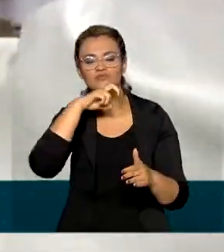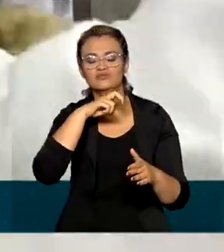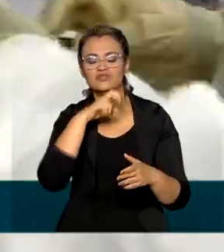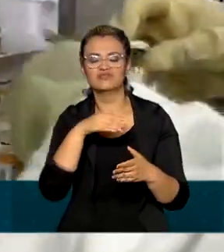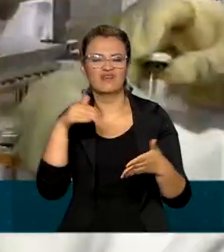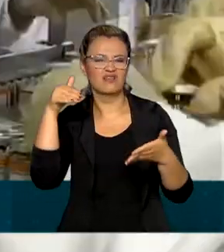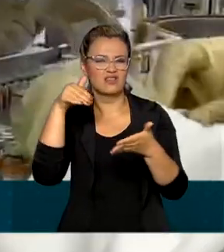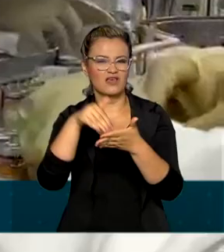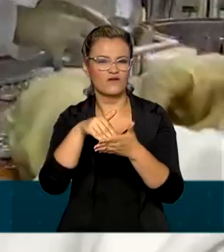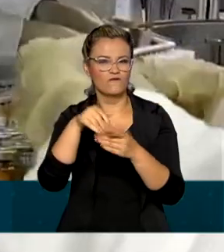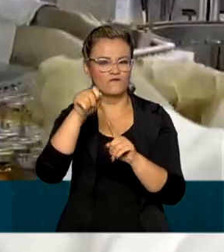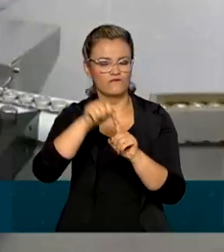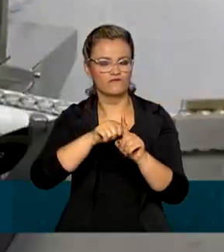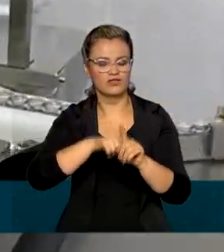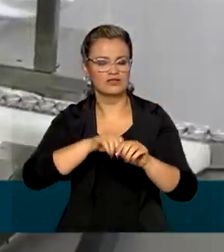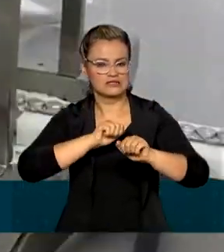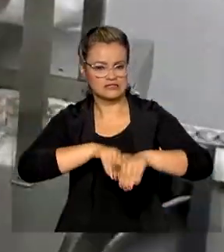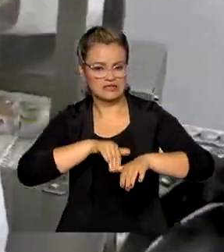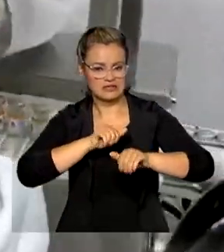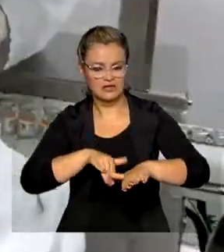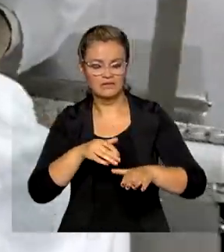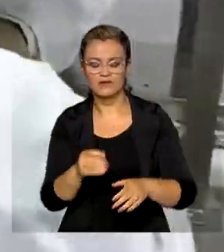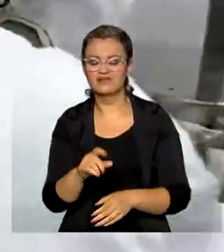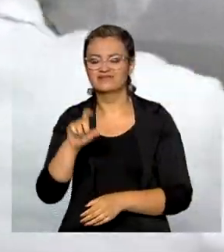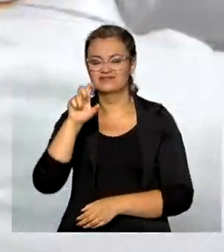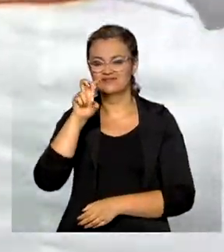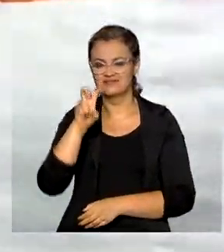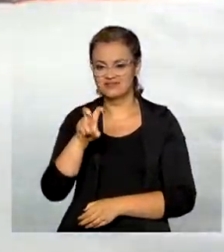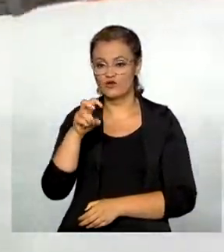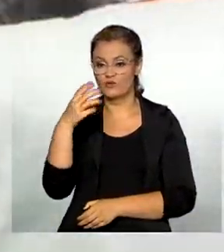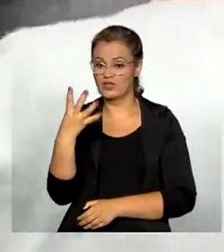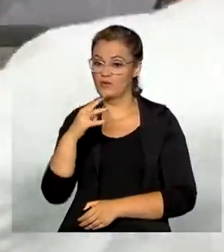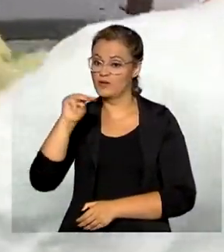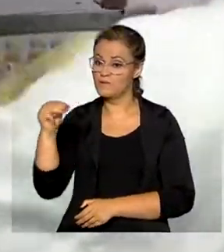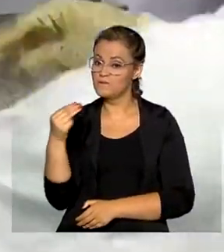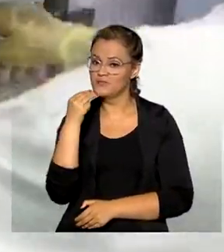entregar até o fim de setembro mais 54 milhões de doses.